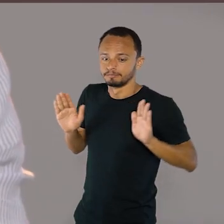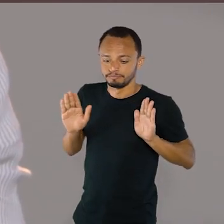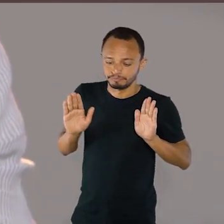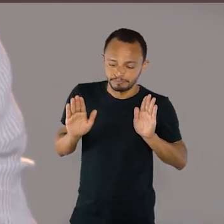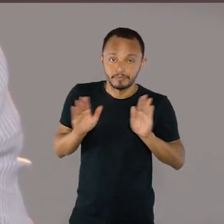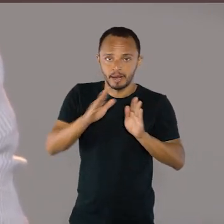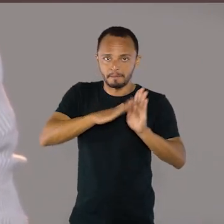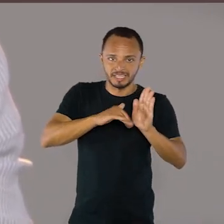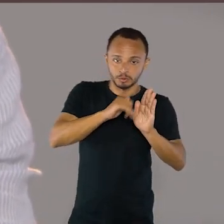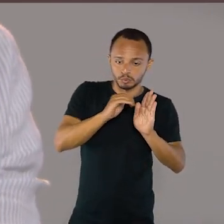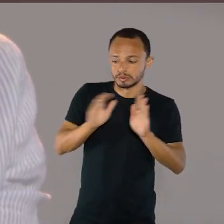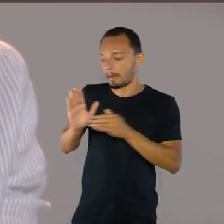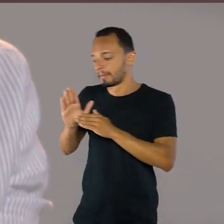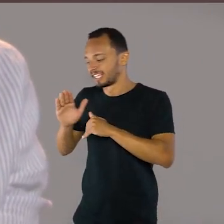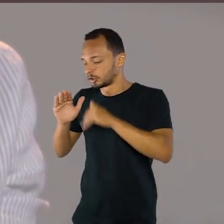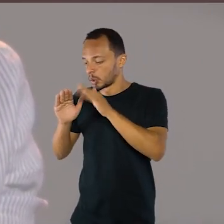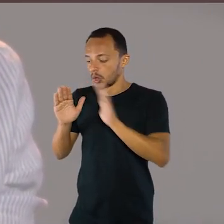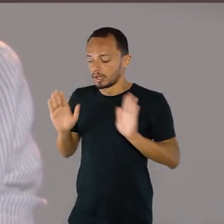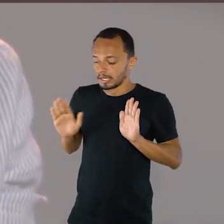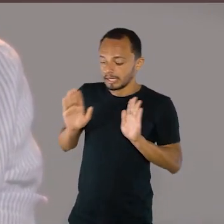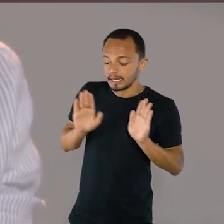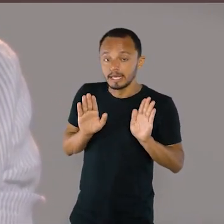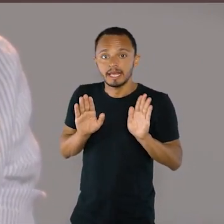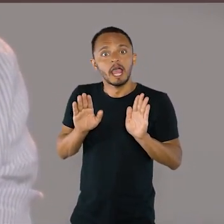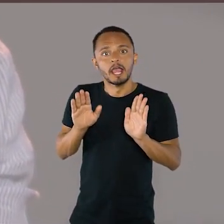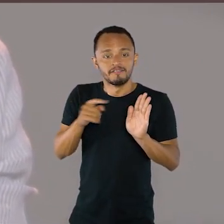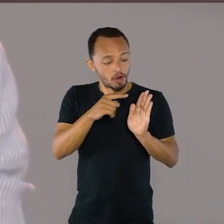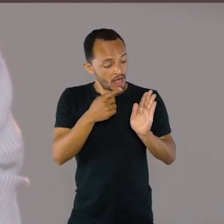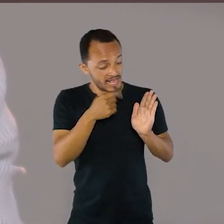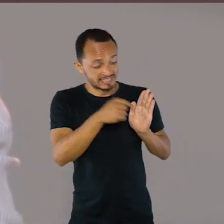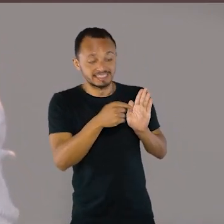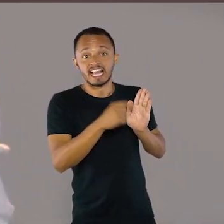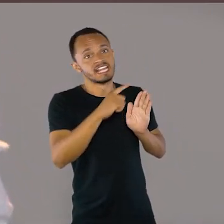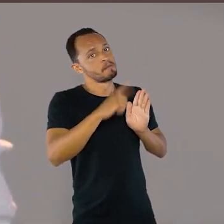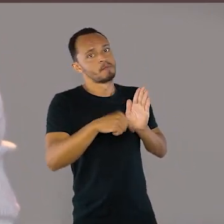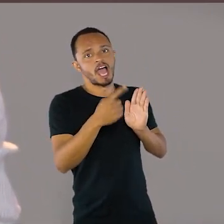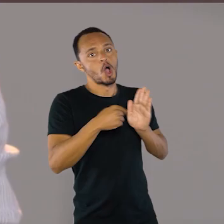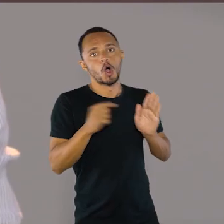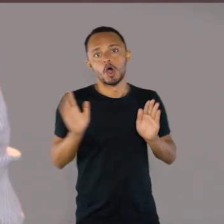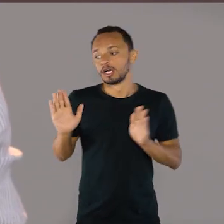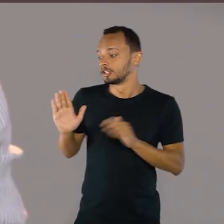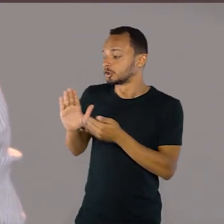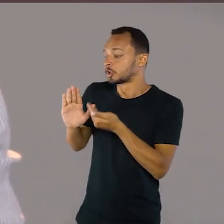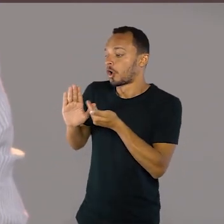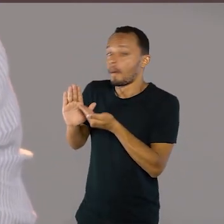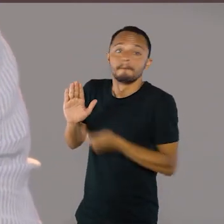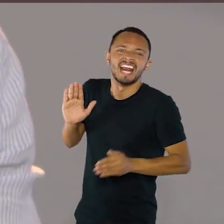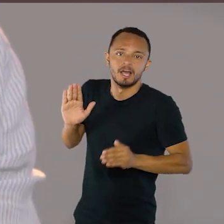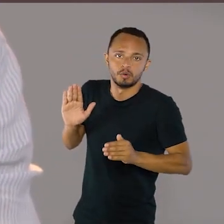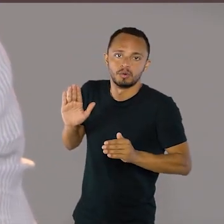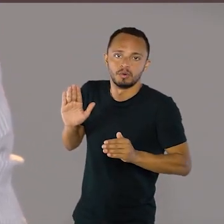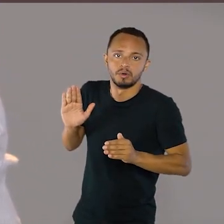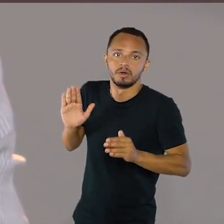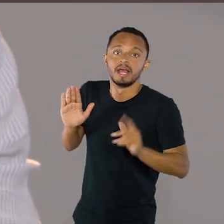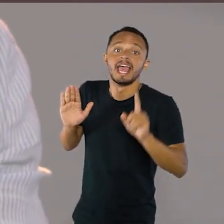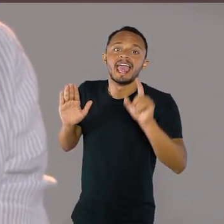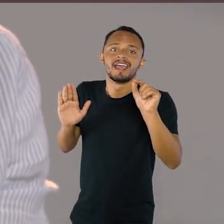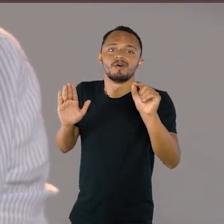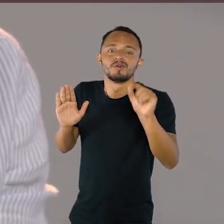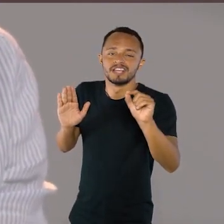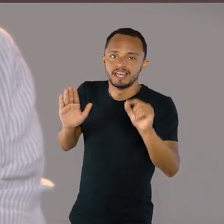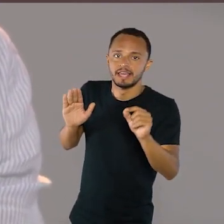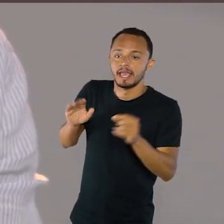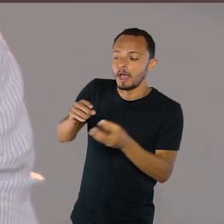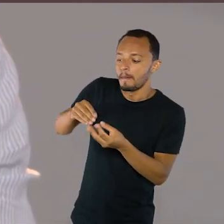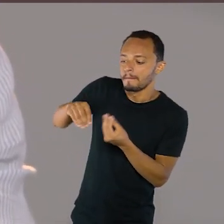né, e fez essa questão de trocar as duas figuras do negro pelo caipira. O caipira é a mescla do branco com o